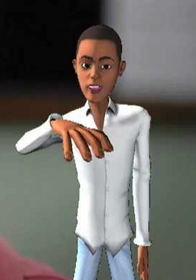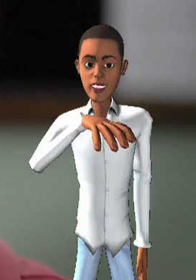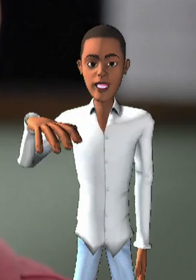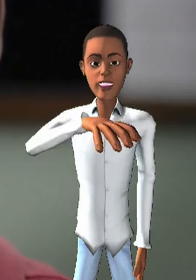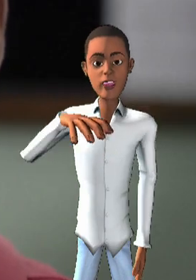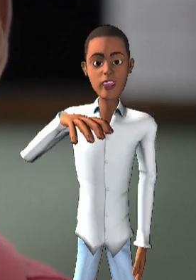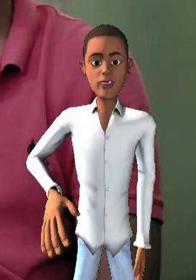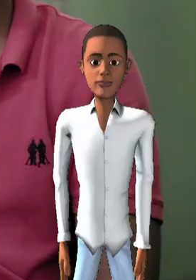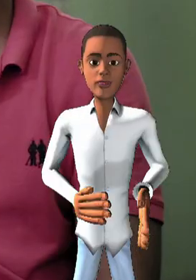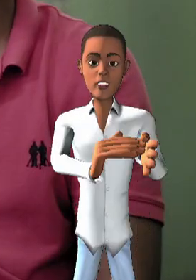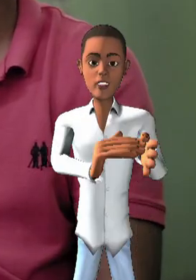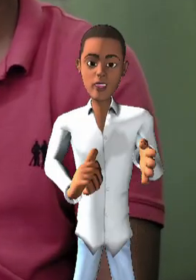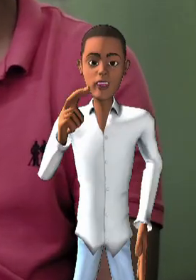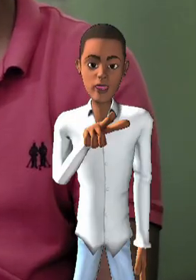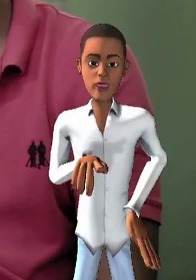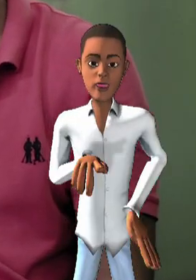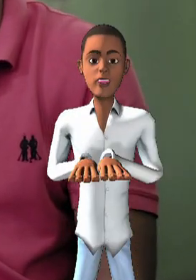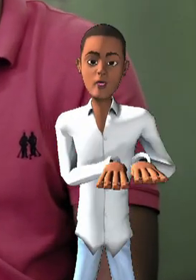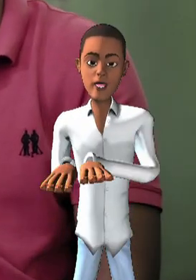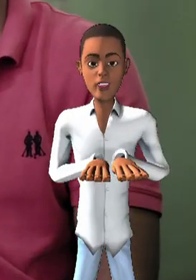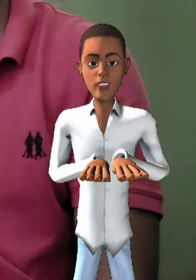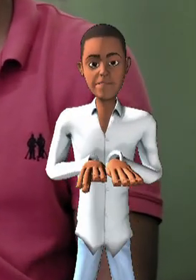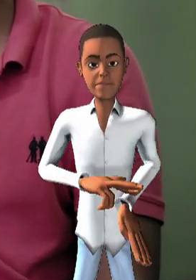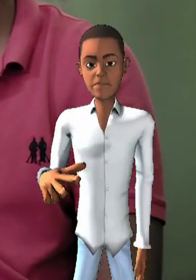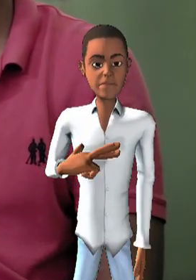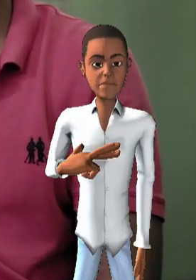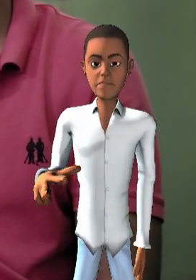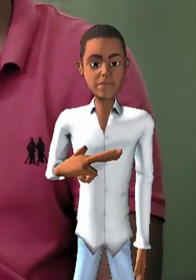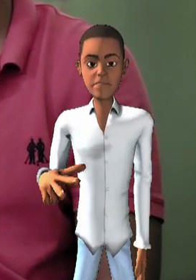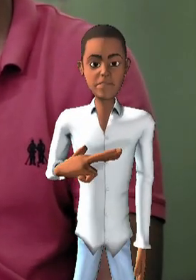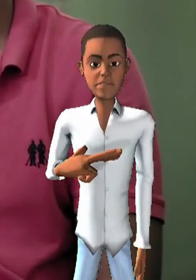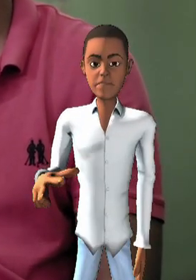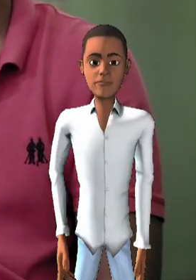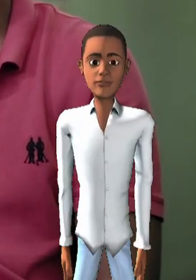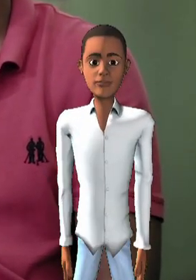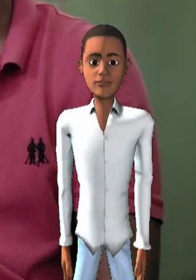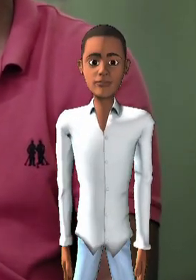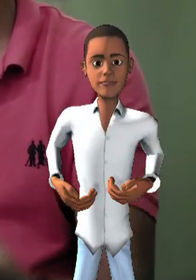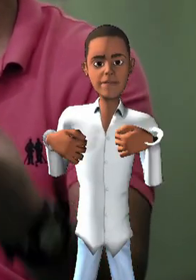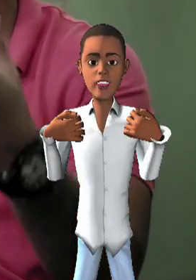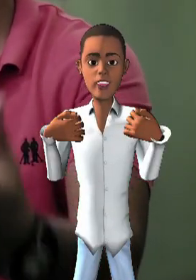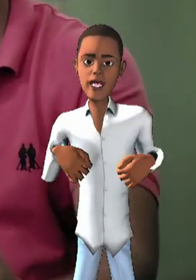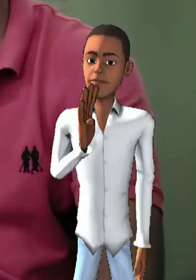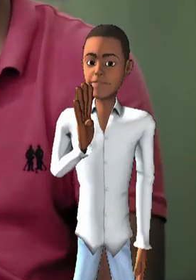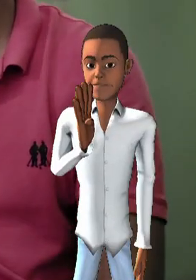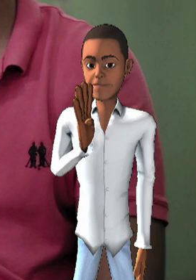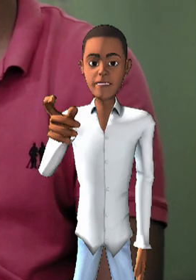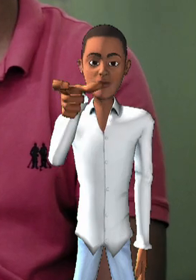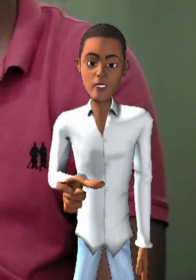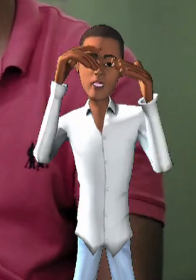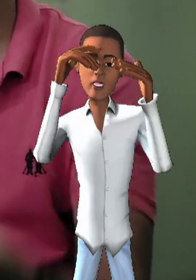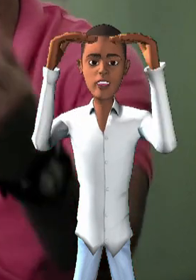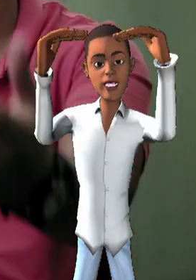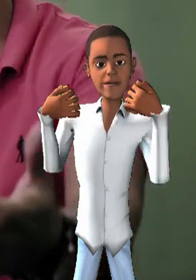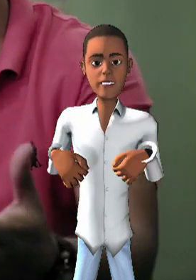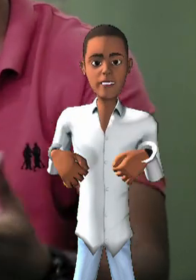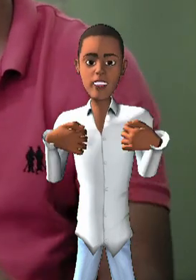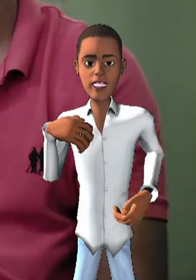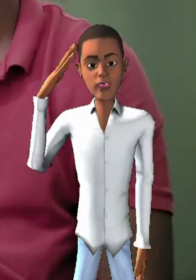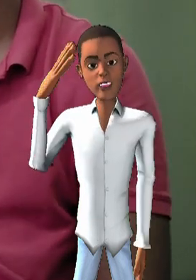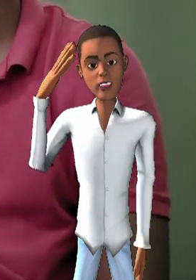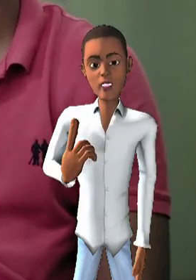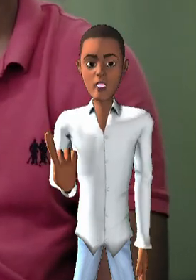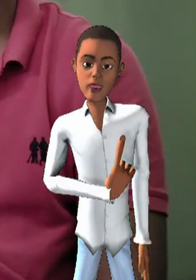de sociedade, não é a exclusão que vai gerar a igualdade. É conhecer e respeitar o outro pelo